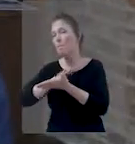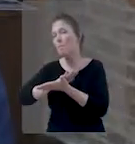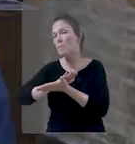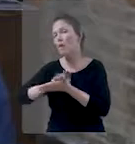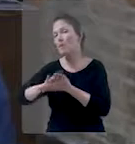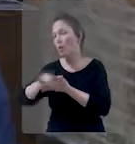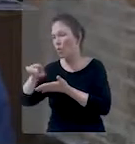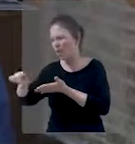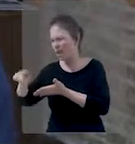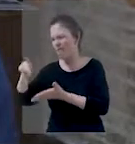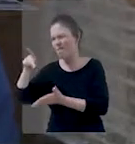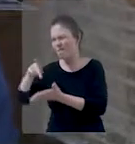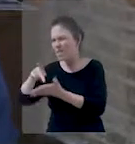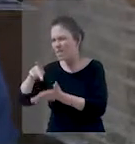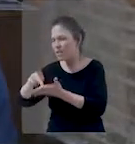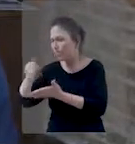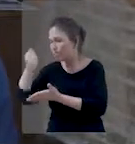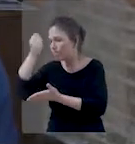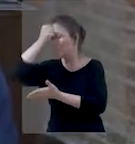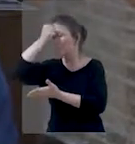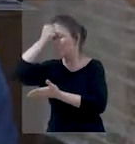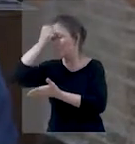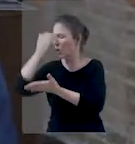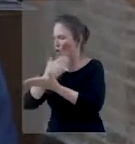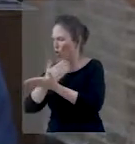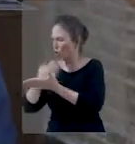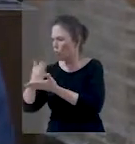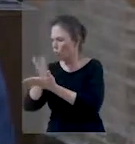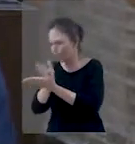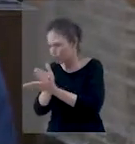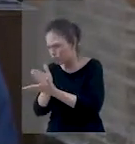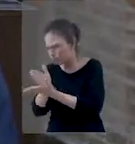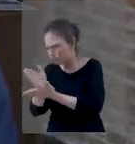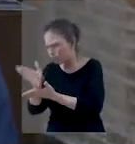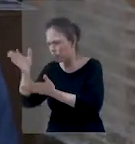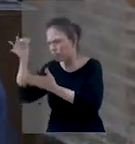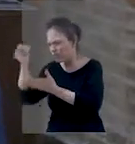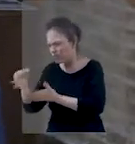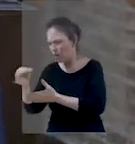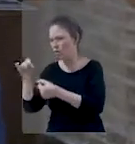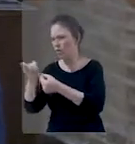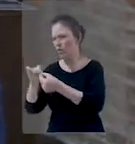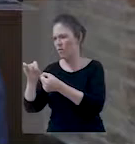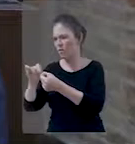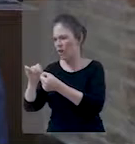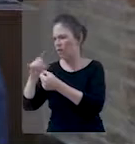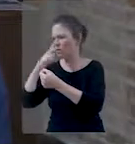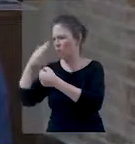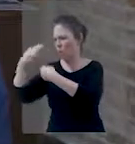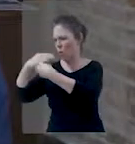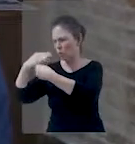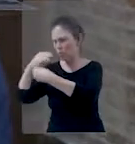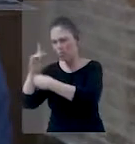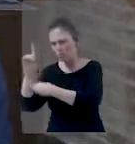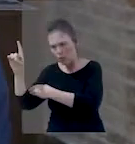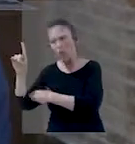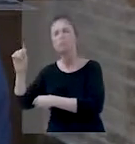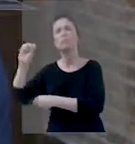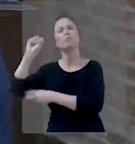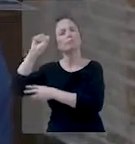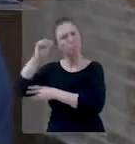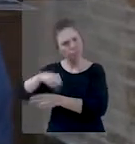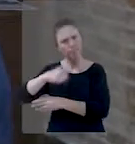o perdão se alguém se arrepende dos seus pecados e começa a seguir ao Senhor e praticar aquilo que Deus lhe diz,